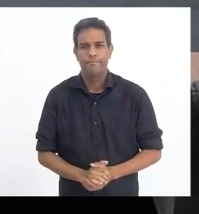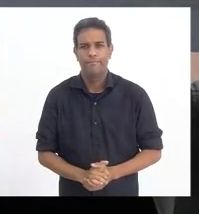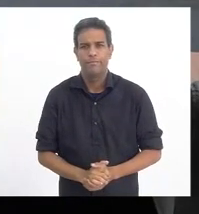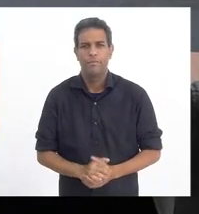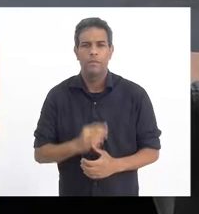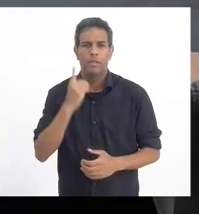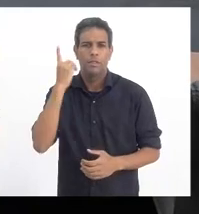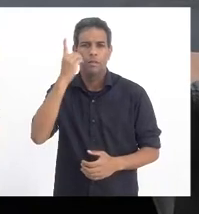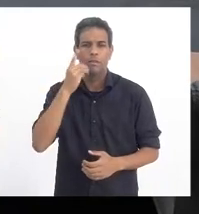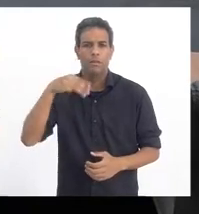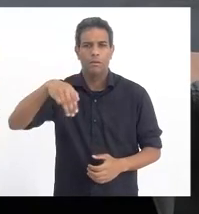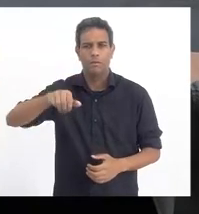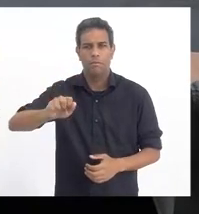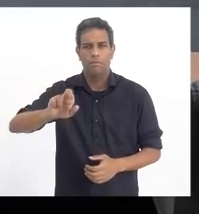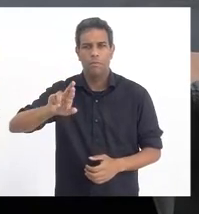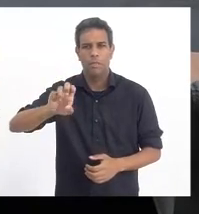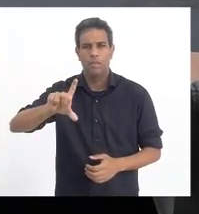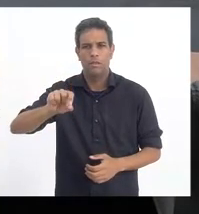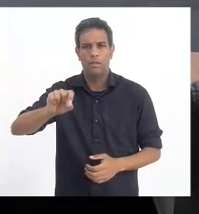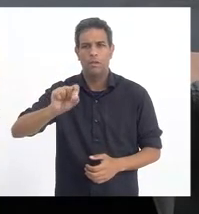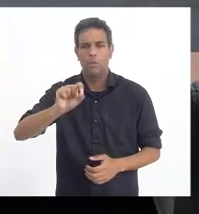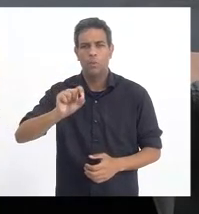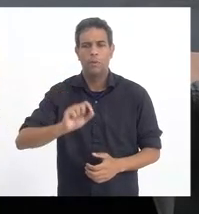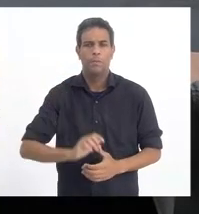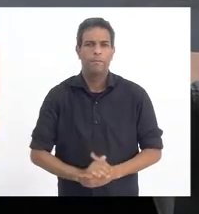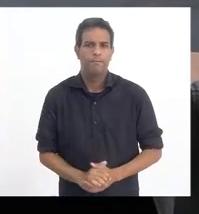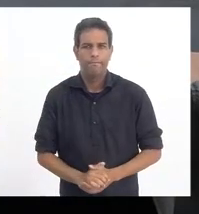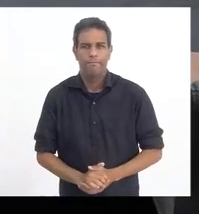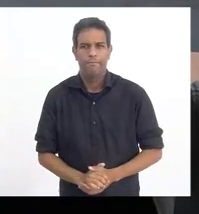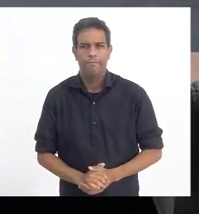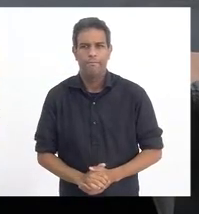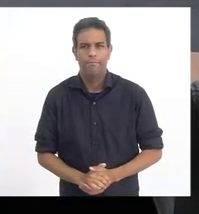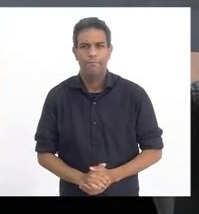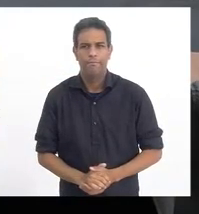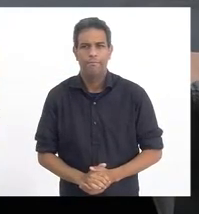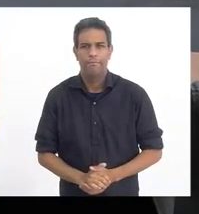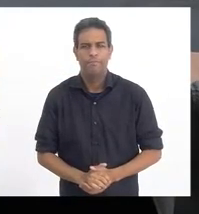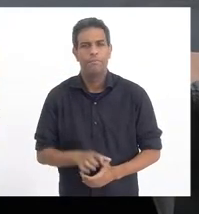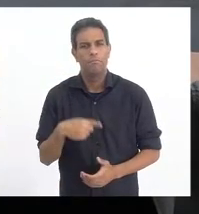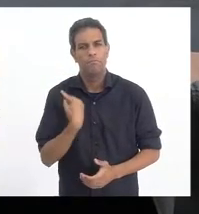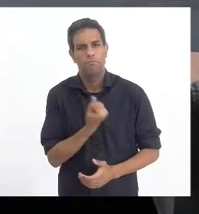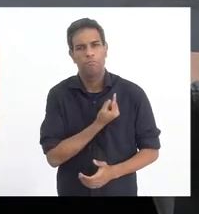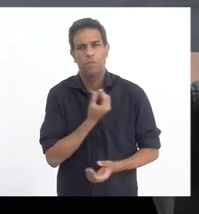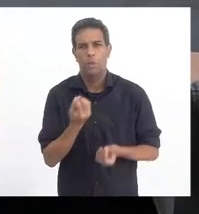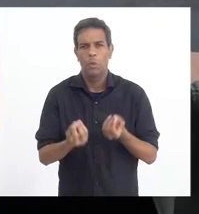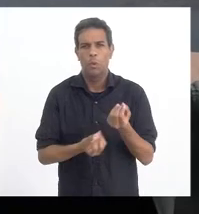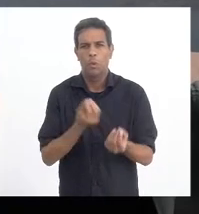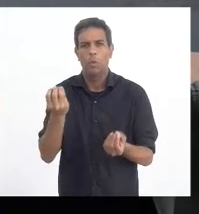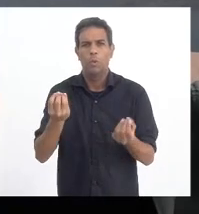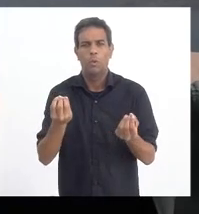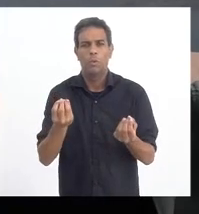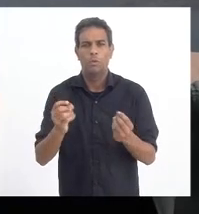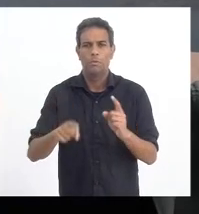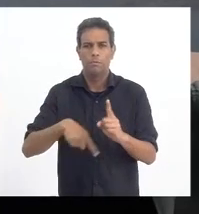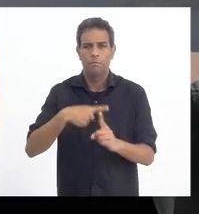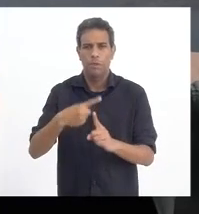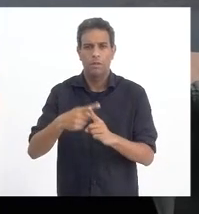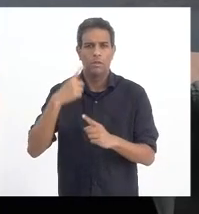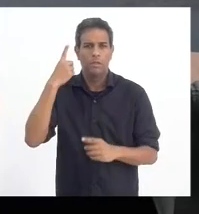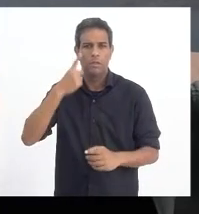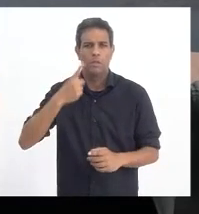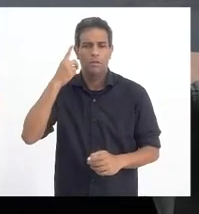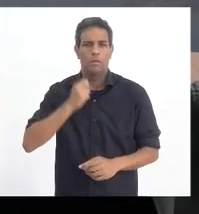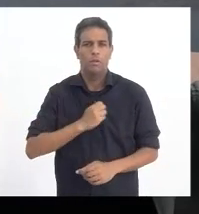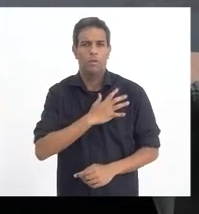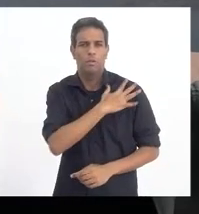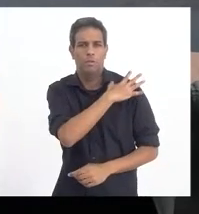Marcelo Dino que certamente entre nós juntamente com o deputado o